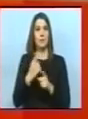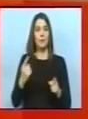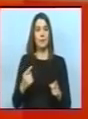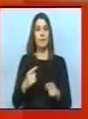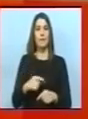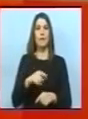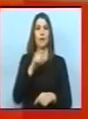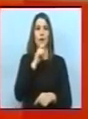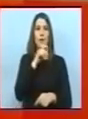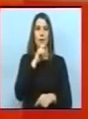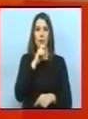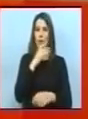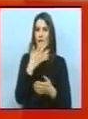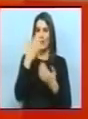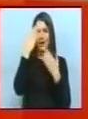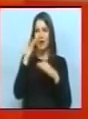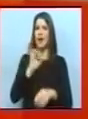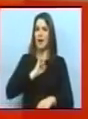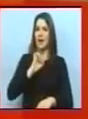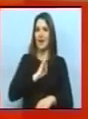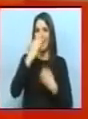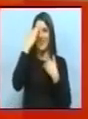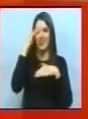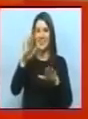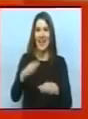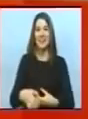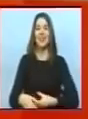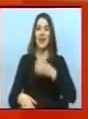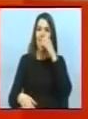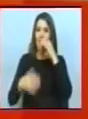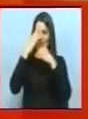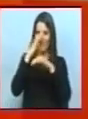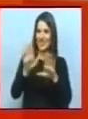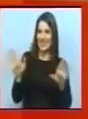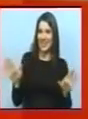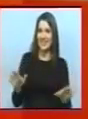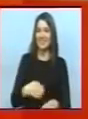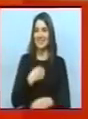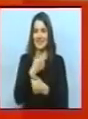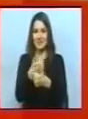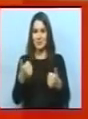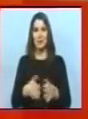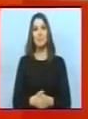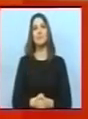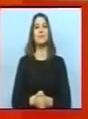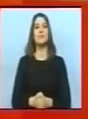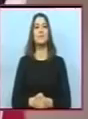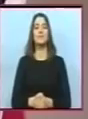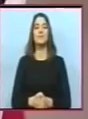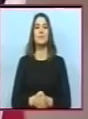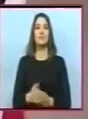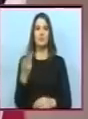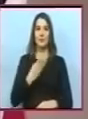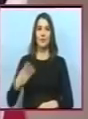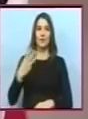descer à vontade. Se são as duas contas, podem descer à vontade, podem beber água, estejam à vontade. Como se sentirem? Estamos os três,